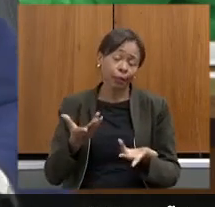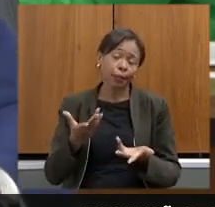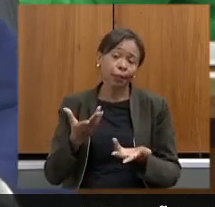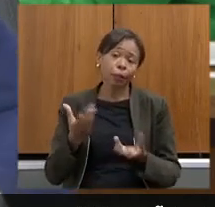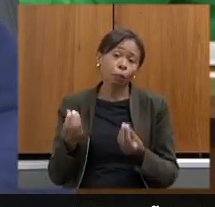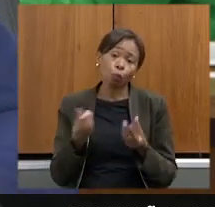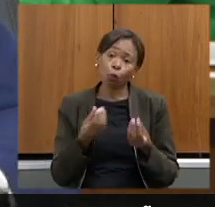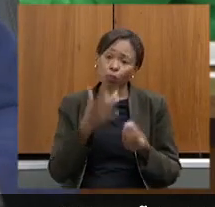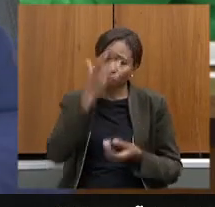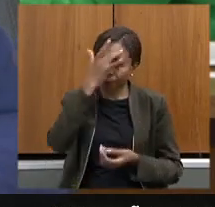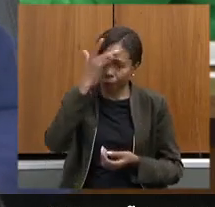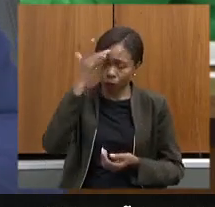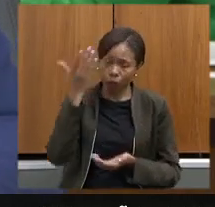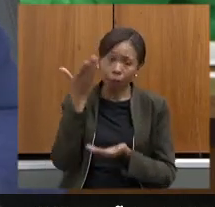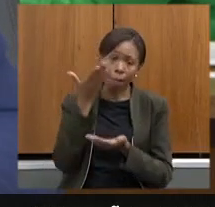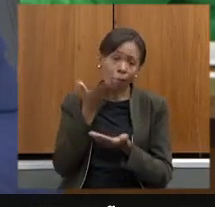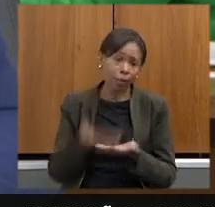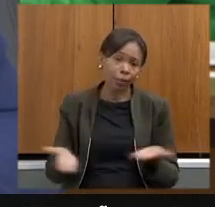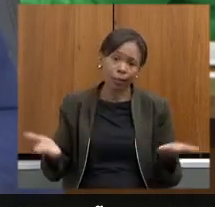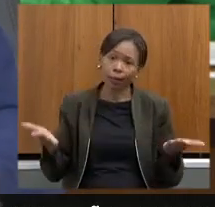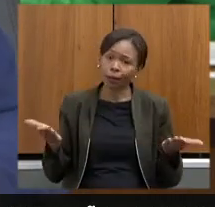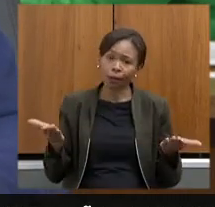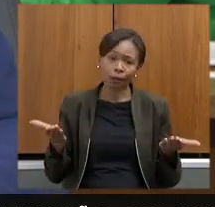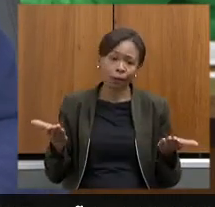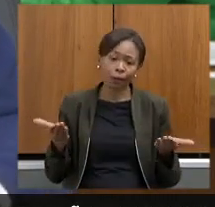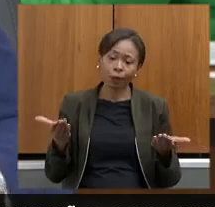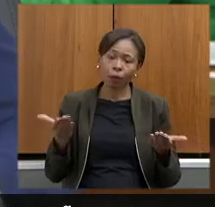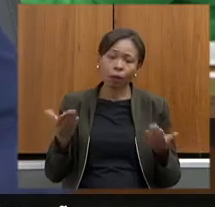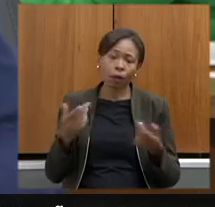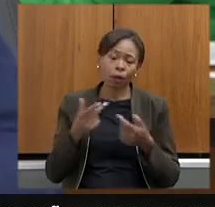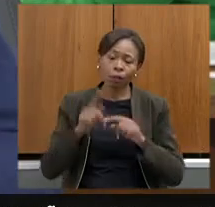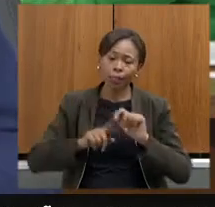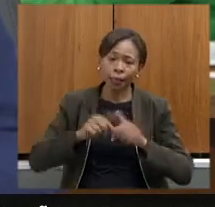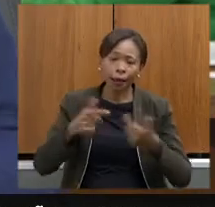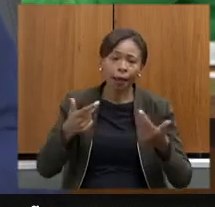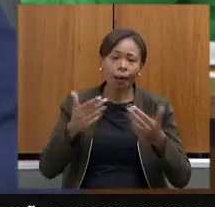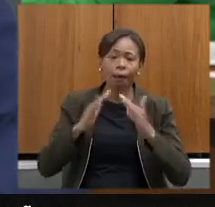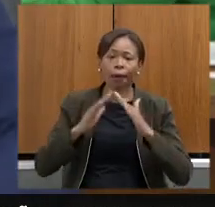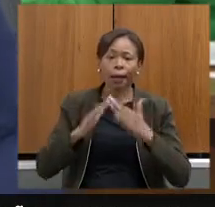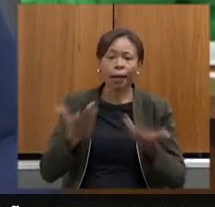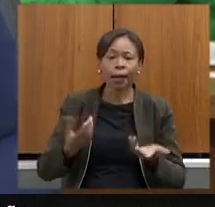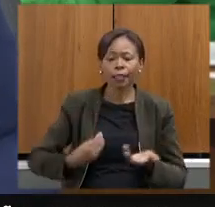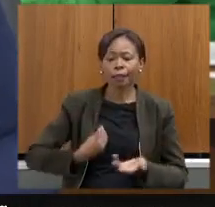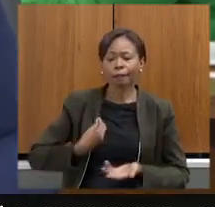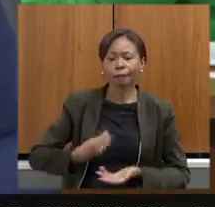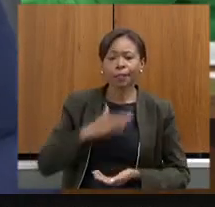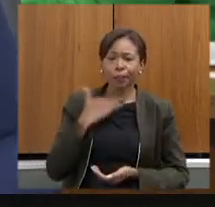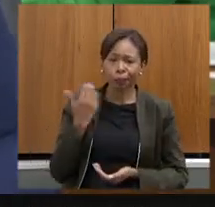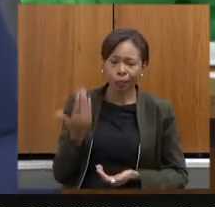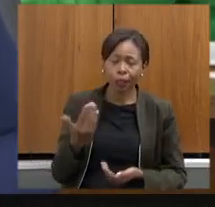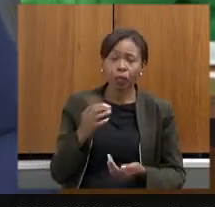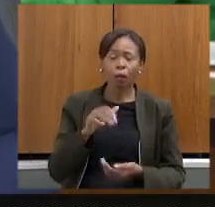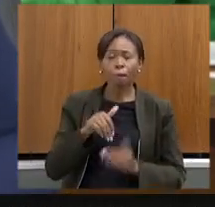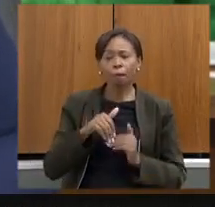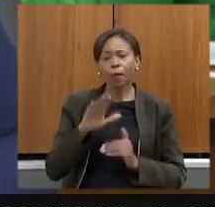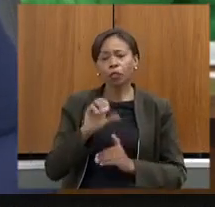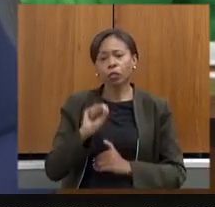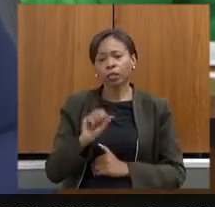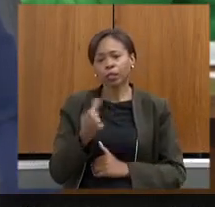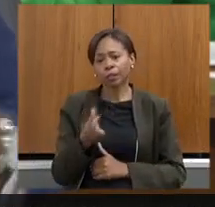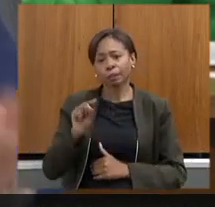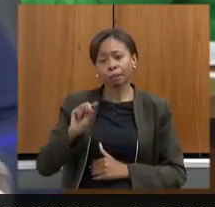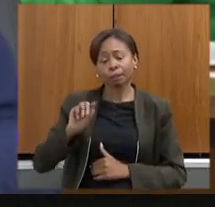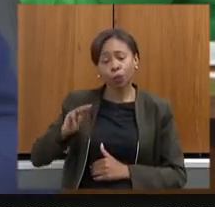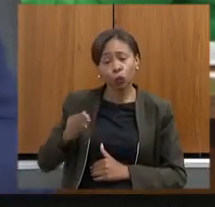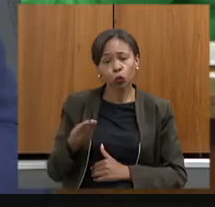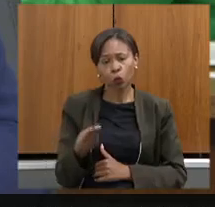praticamente toda a sua vida sua casa seus bens e já são mais de 86 milhões de reais